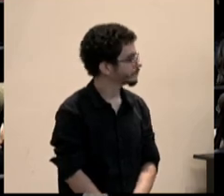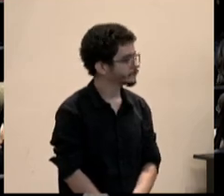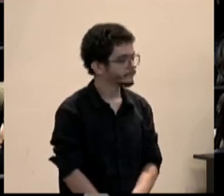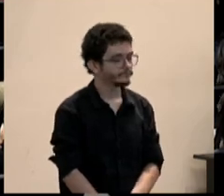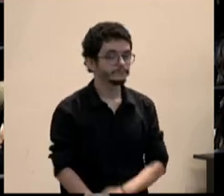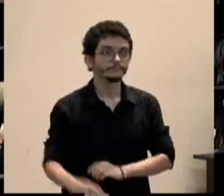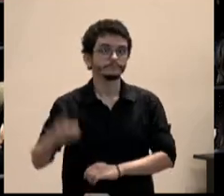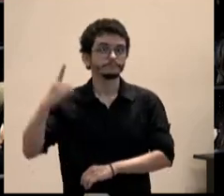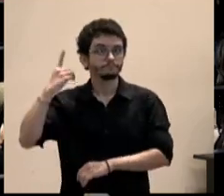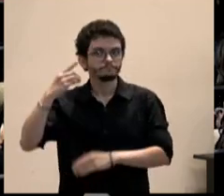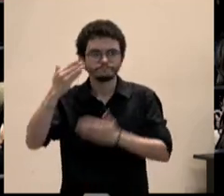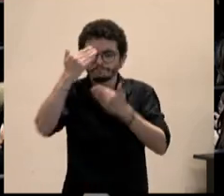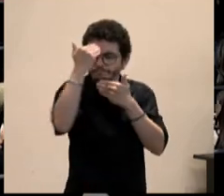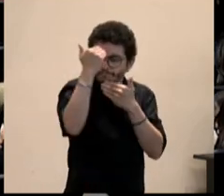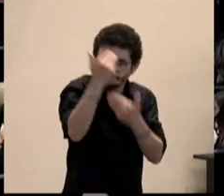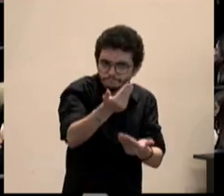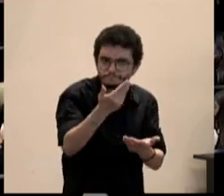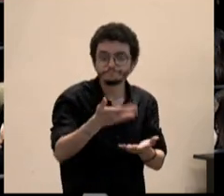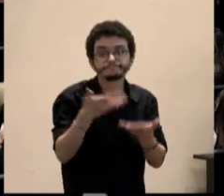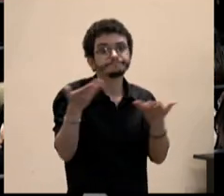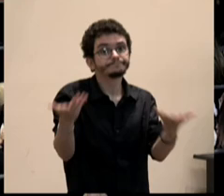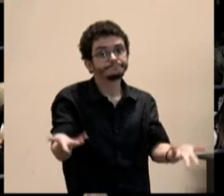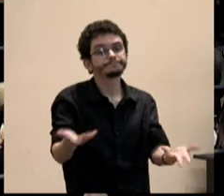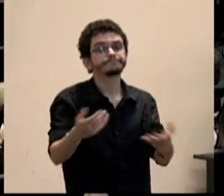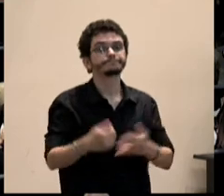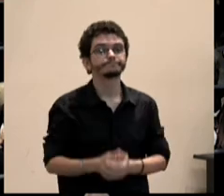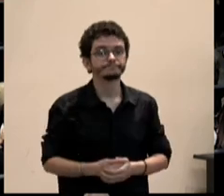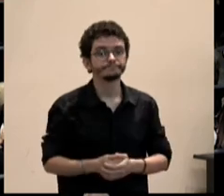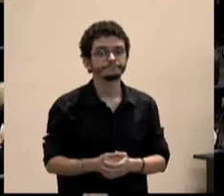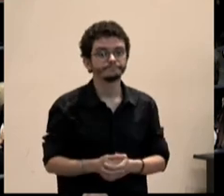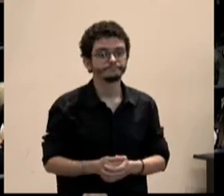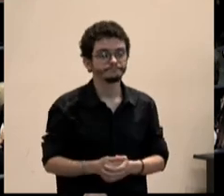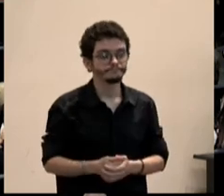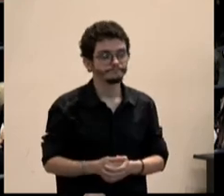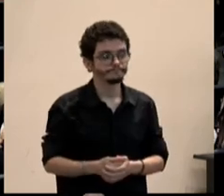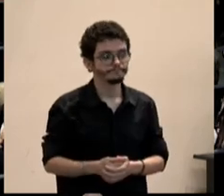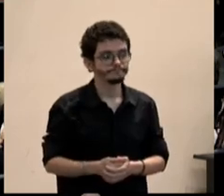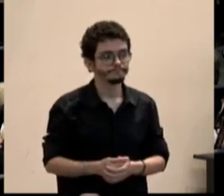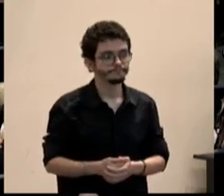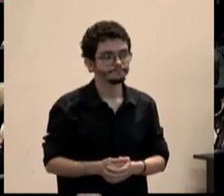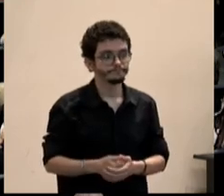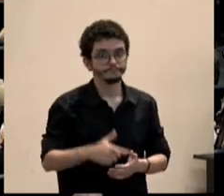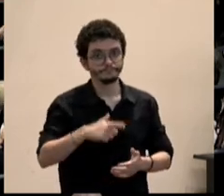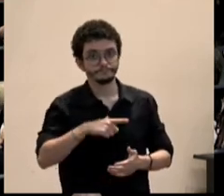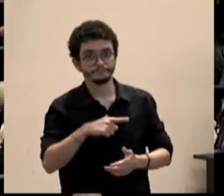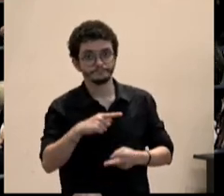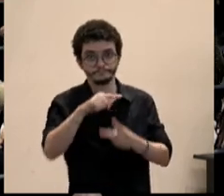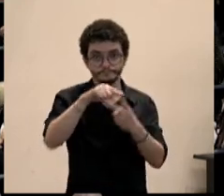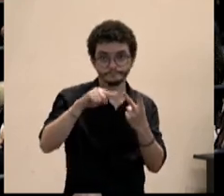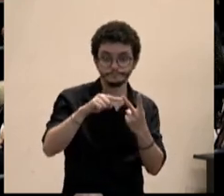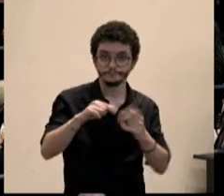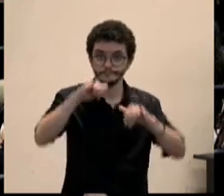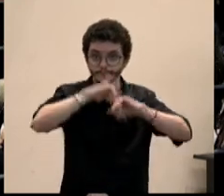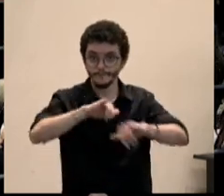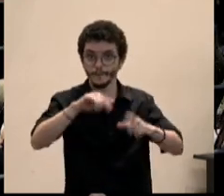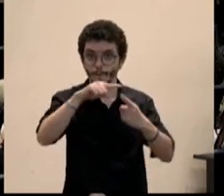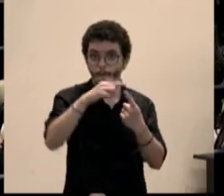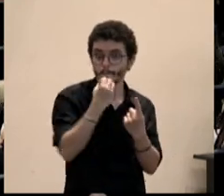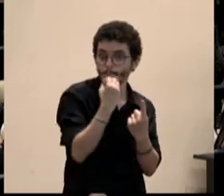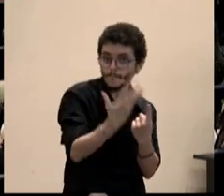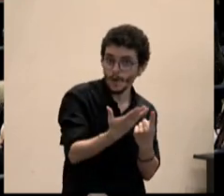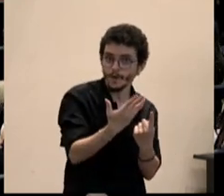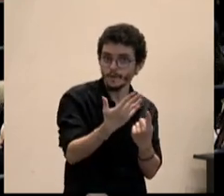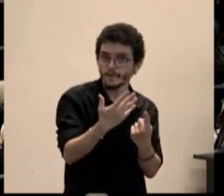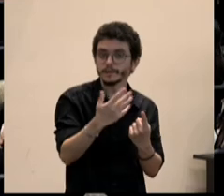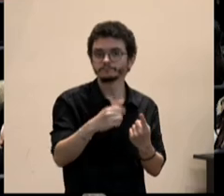Deputada, muito obrigada. Bom, gente, tenho, né, duas notícias, uma boa e uma ruim, né? Vou